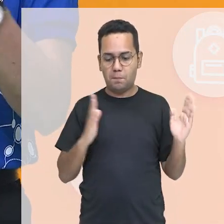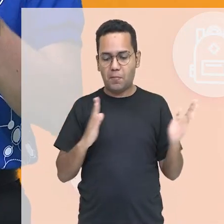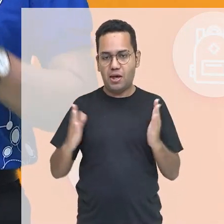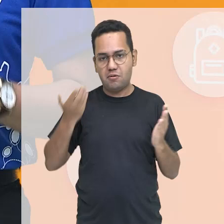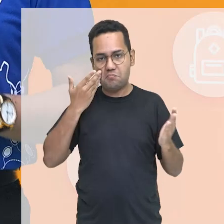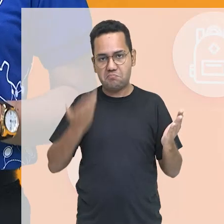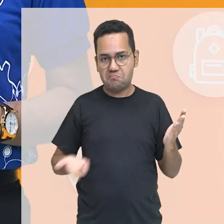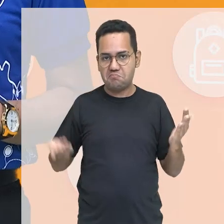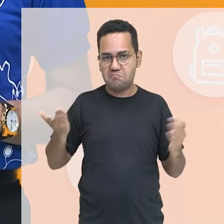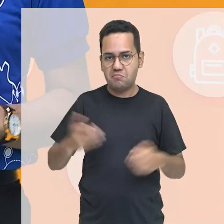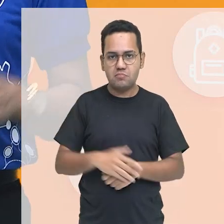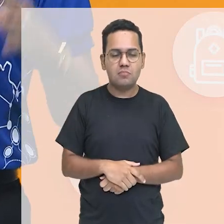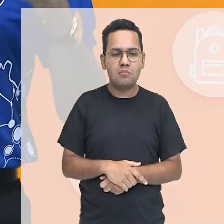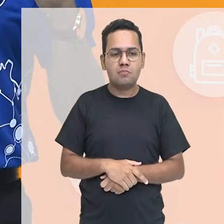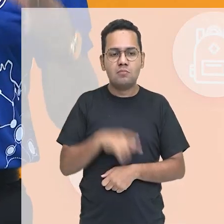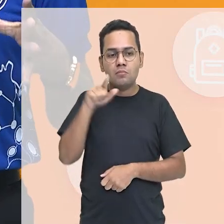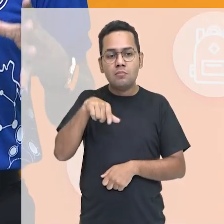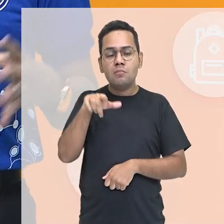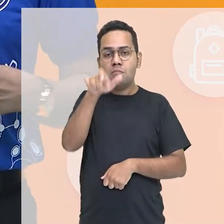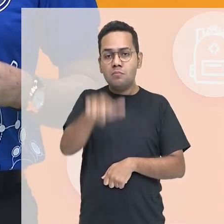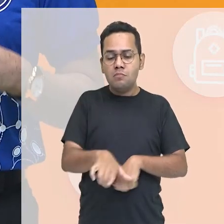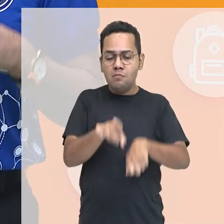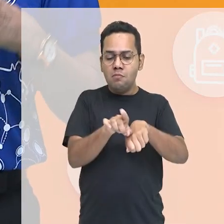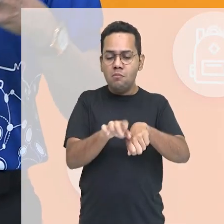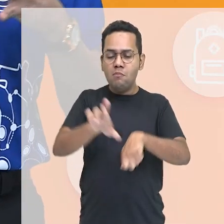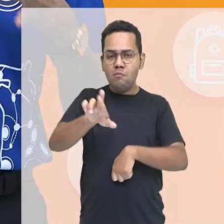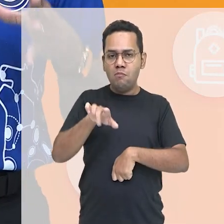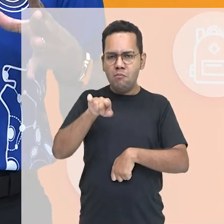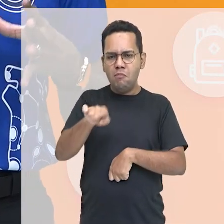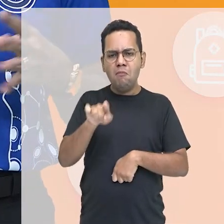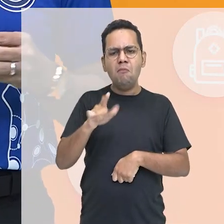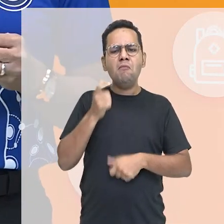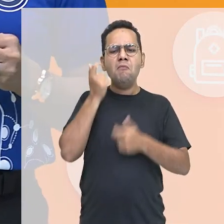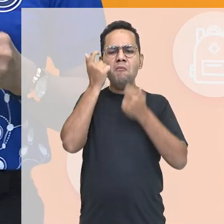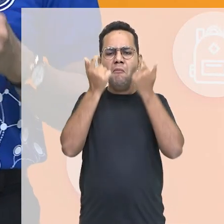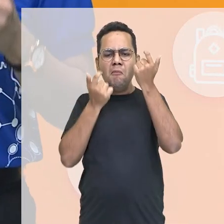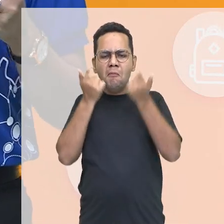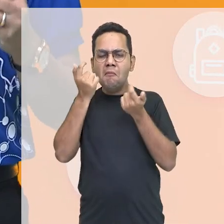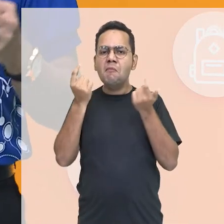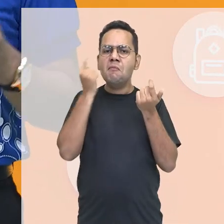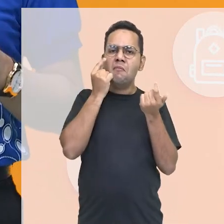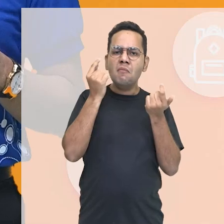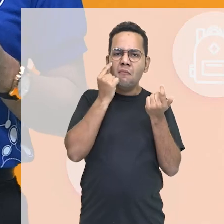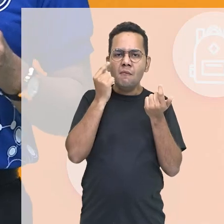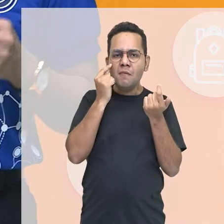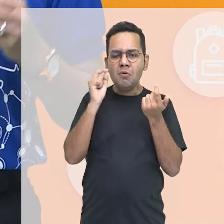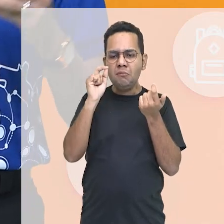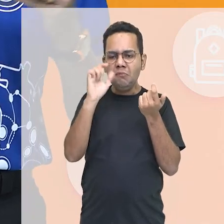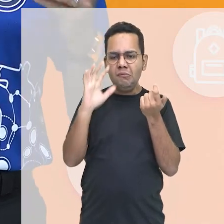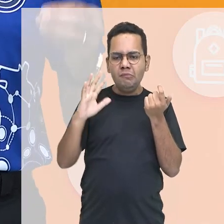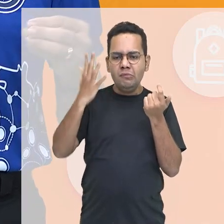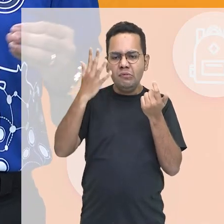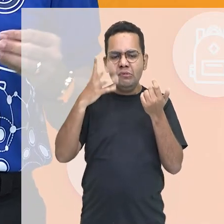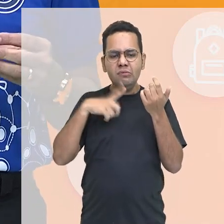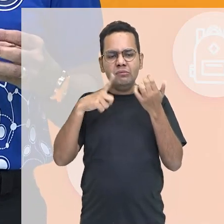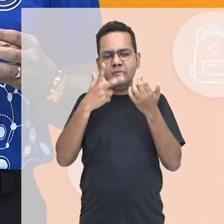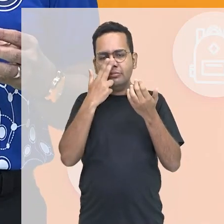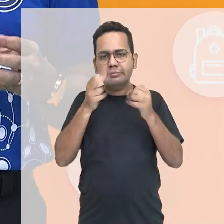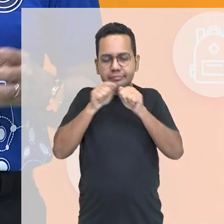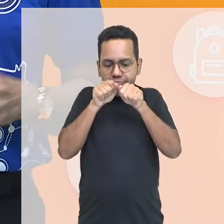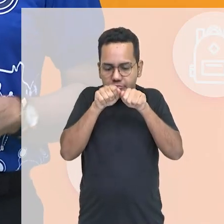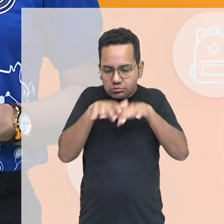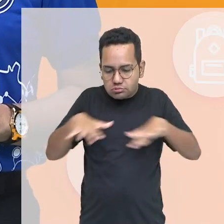esse doutor Pedro Cavalcante fez essa preocupação que este fenômeno tenha se